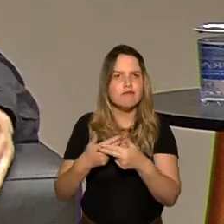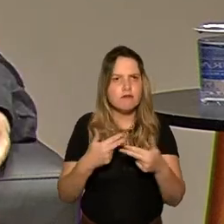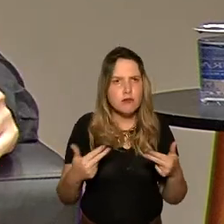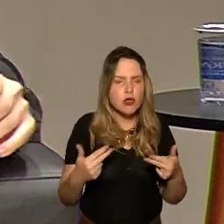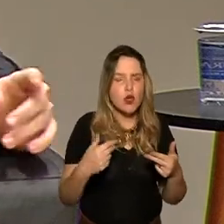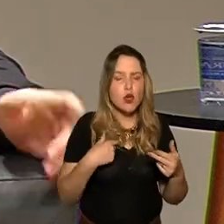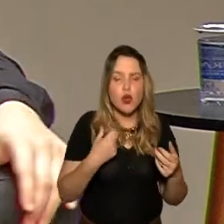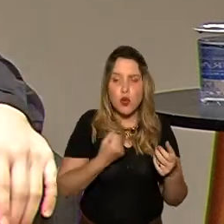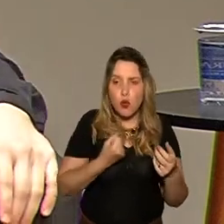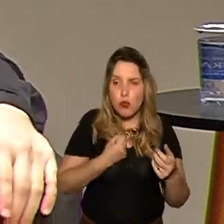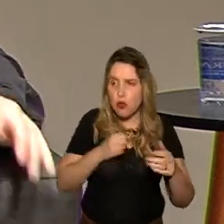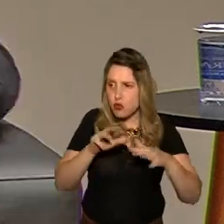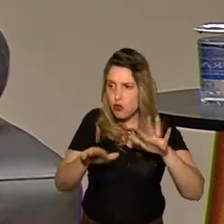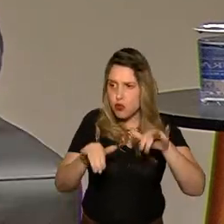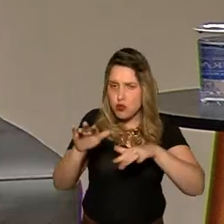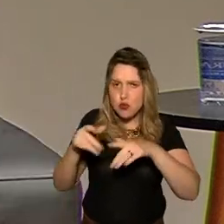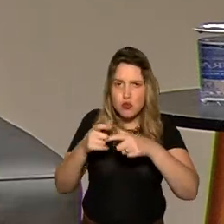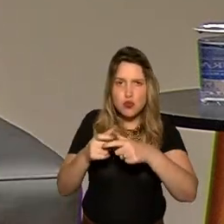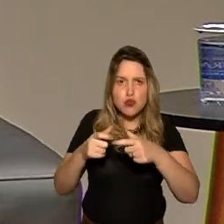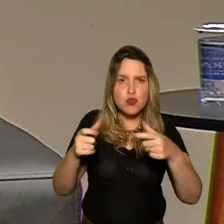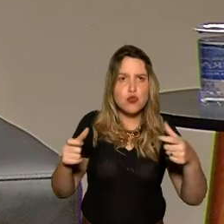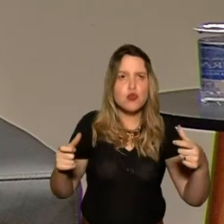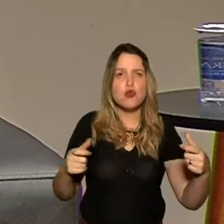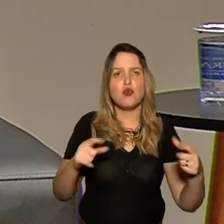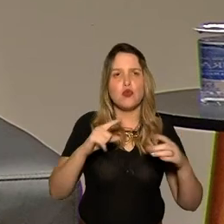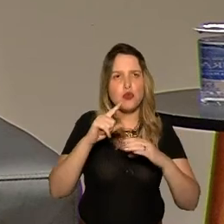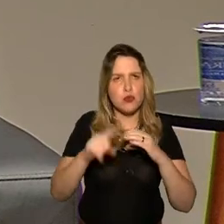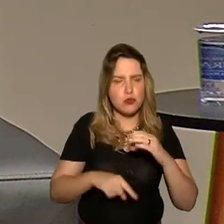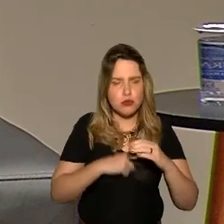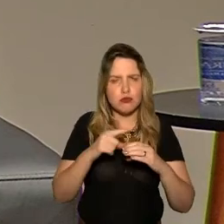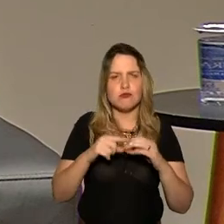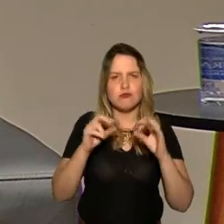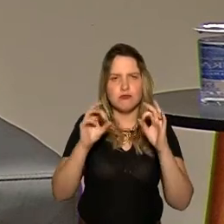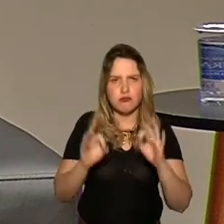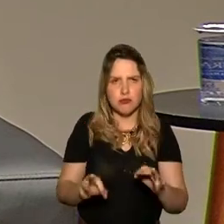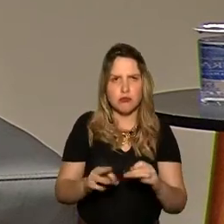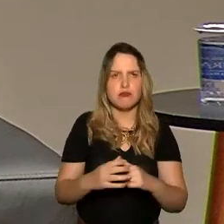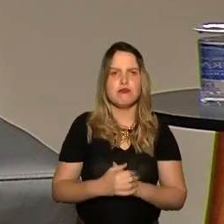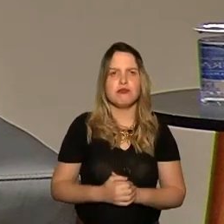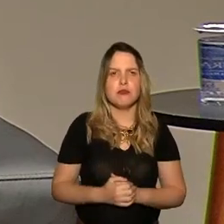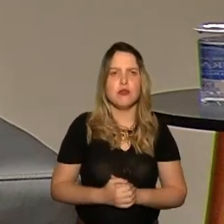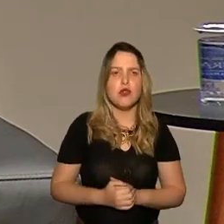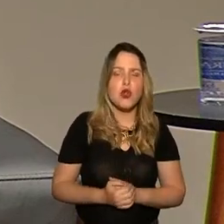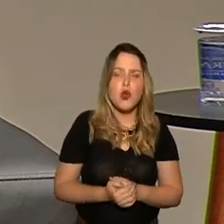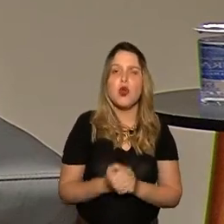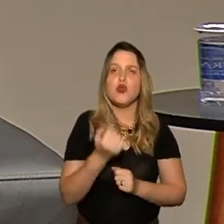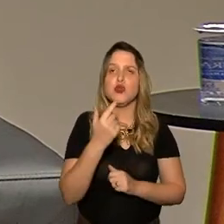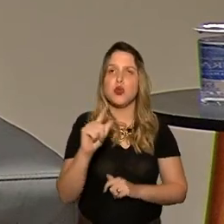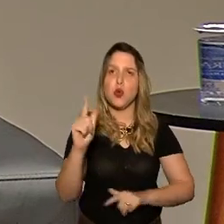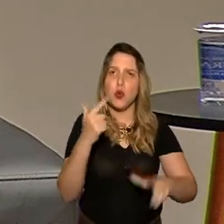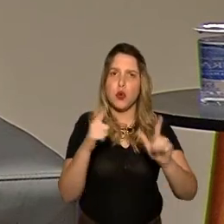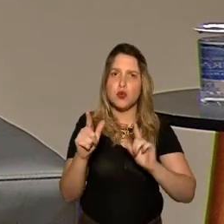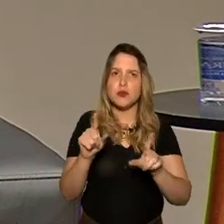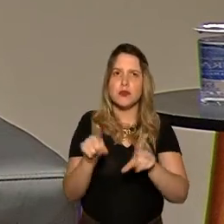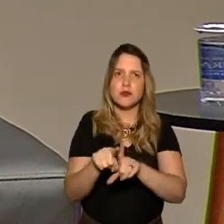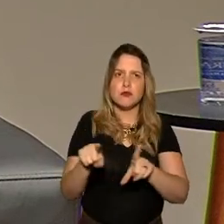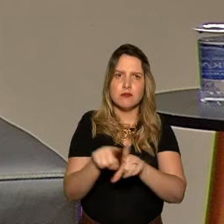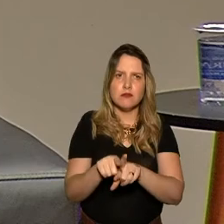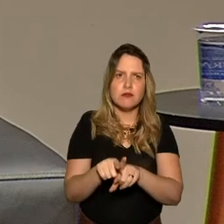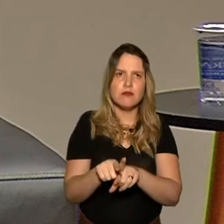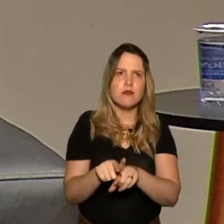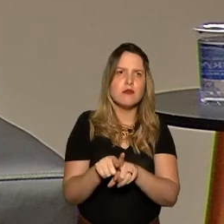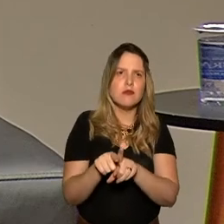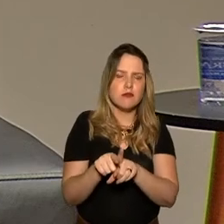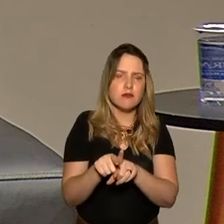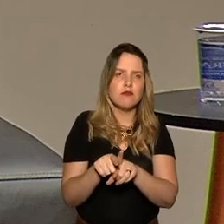dança coreana chamada k-pop são muitos adolescentes que praticam isso e eu tive a oportunidade de participar de um